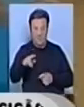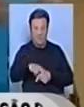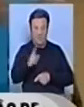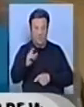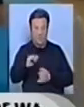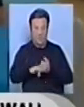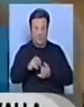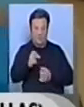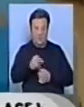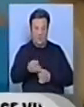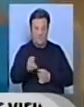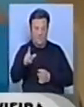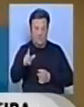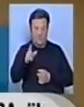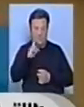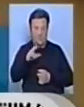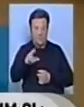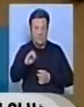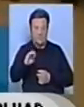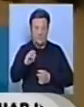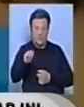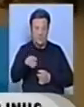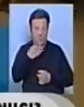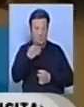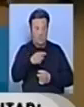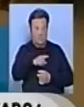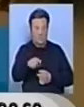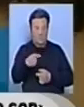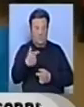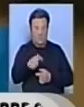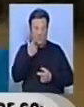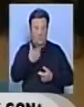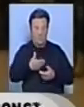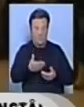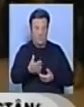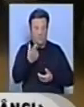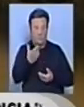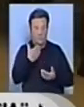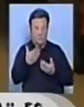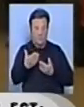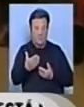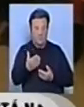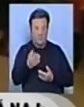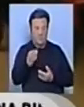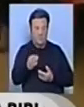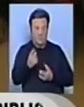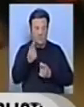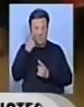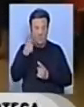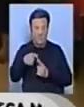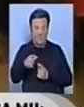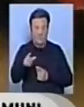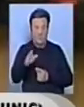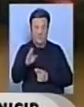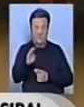associação, da APEL. Rosa, estes jovens estão aqui a apresentar um teatro precisamente dedicado ao